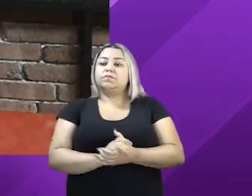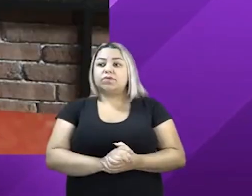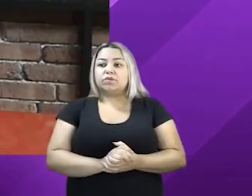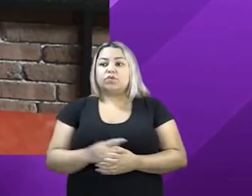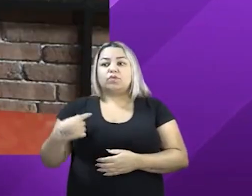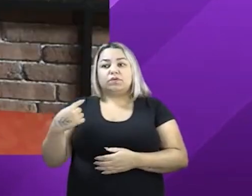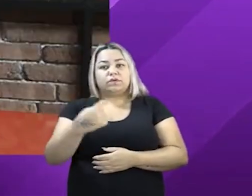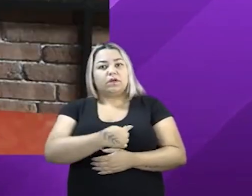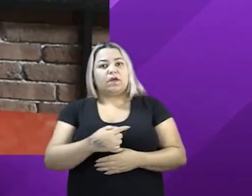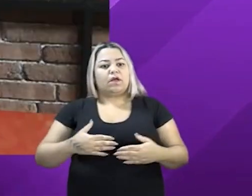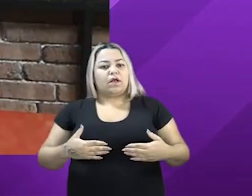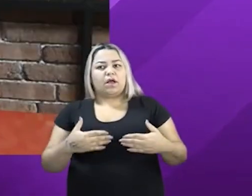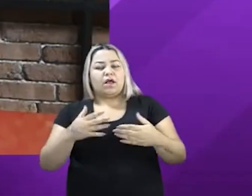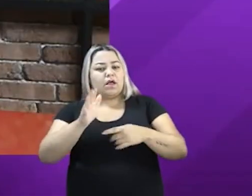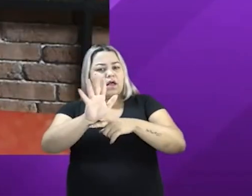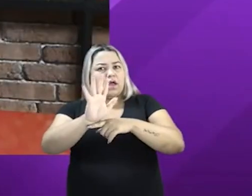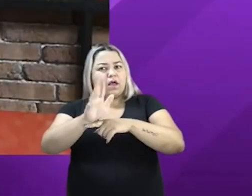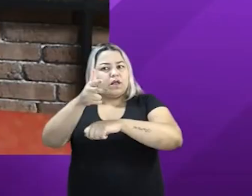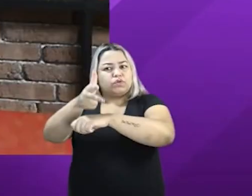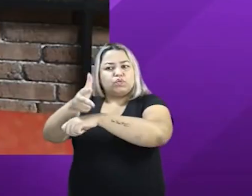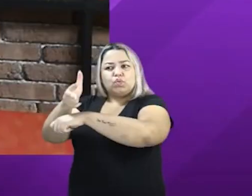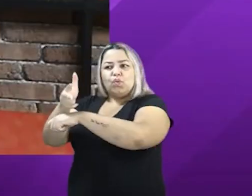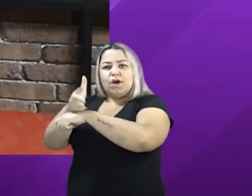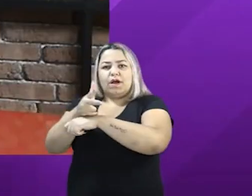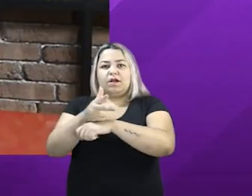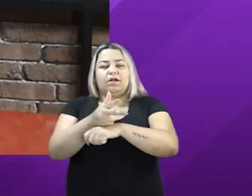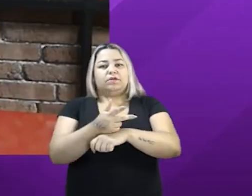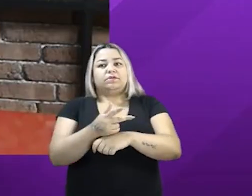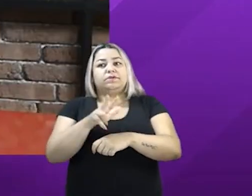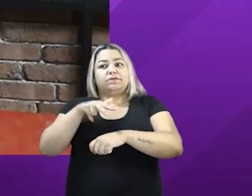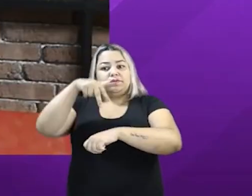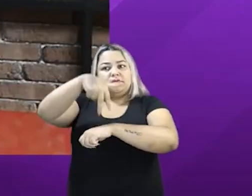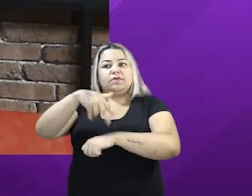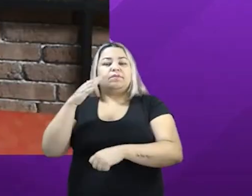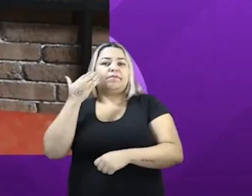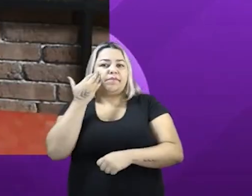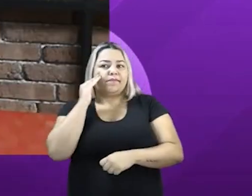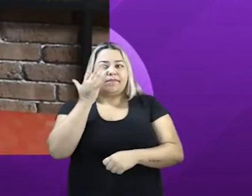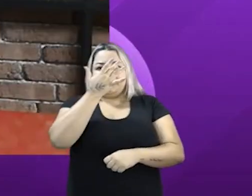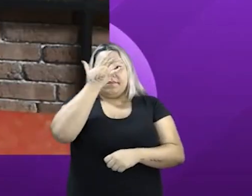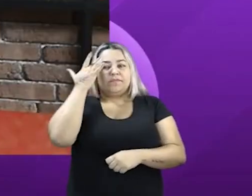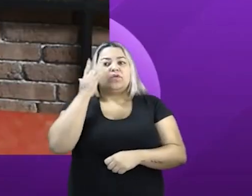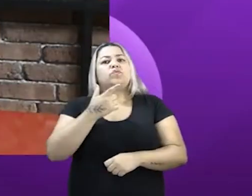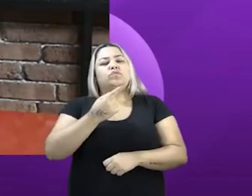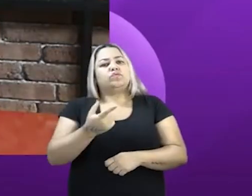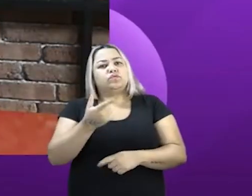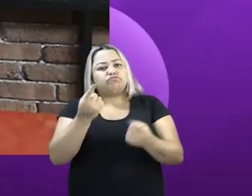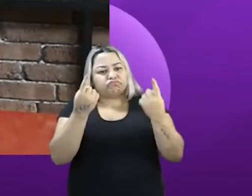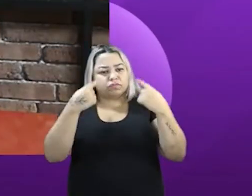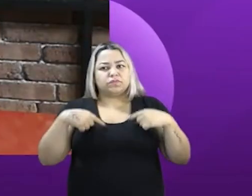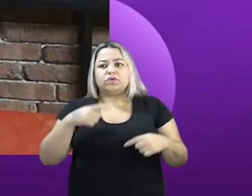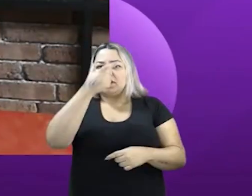gente está nas frentes das câmeras, né, aparecendo enfim, porque a gente também entendeu esse lugar das pessoas se reconhecerem, né, e verem